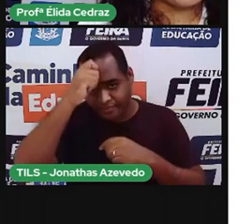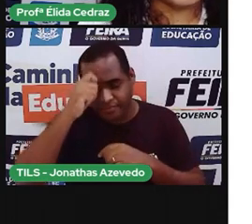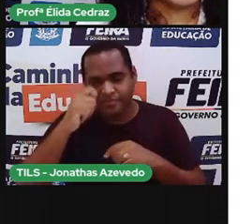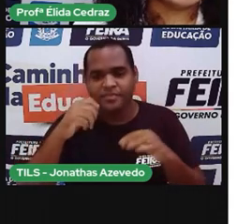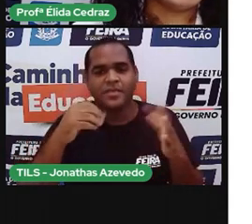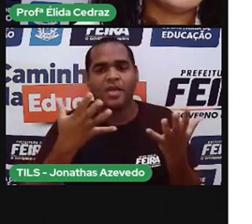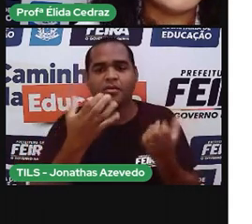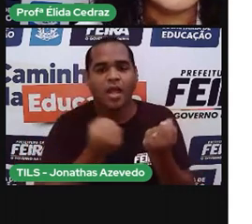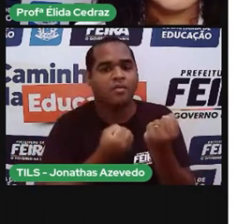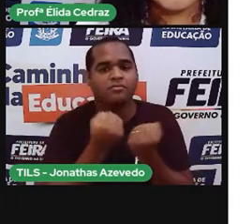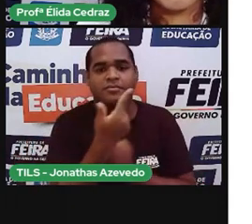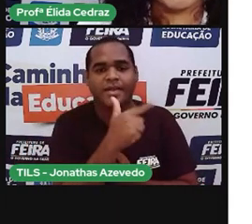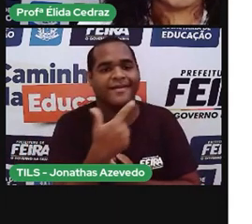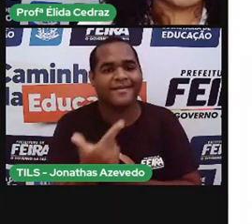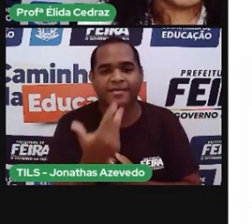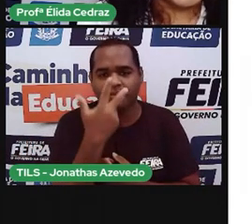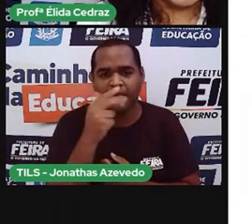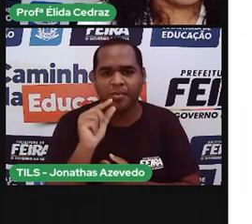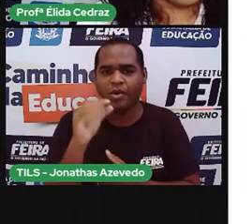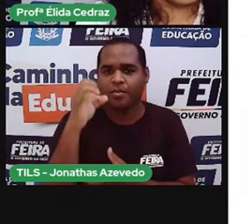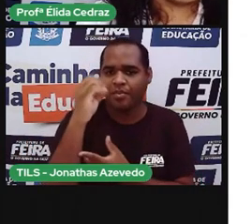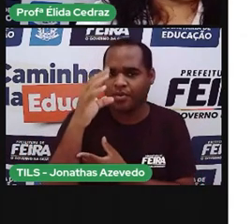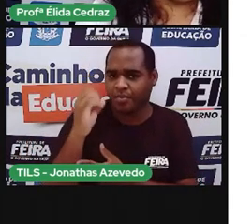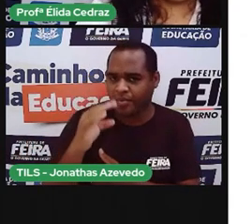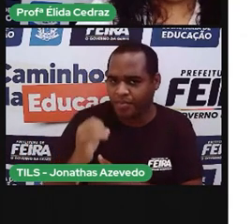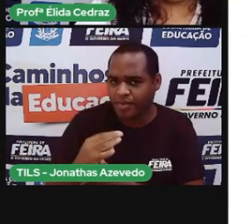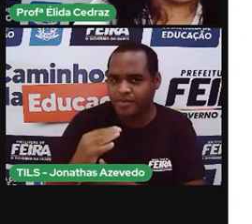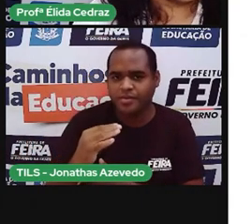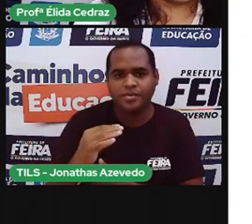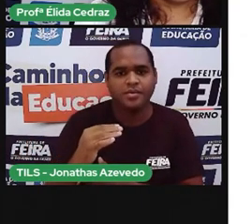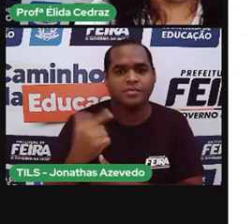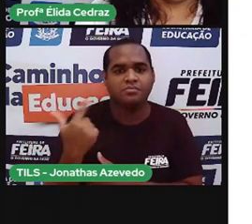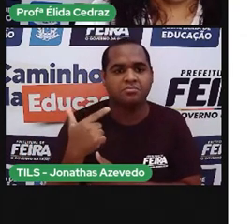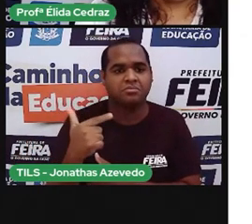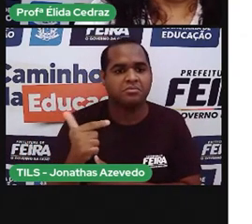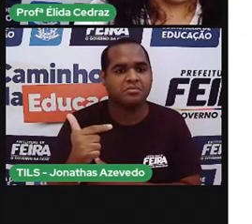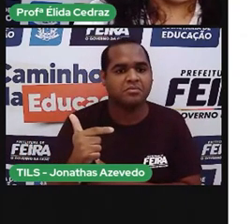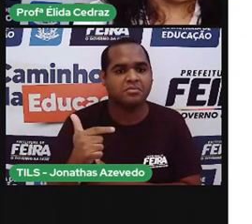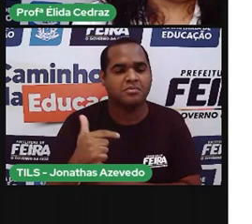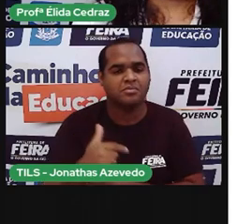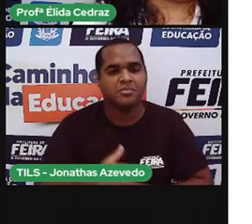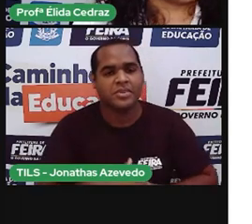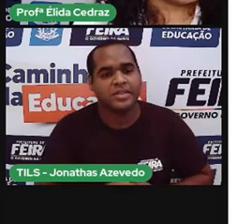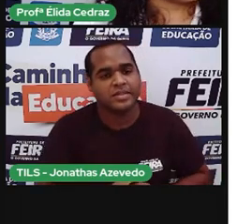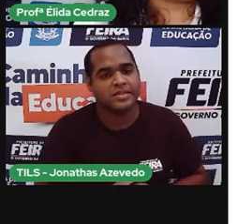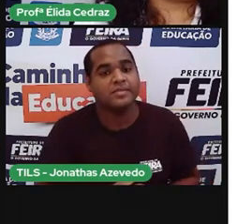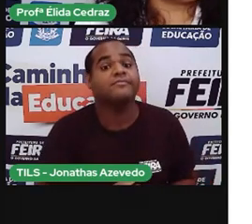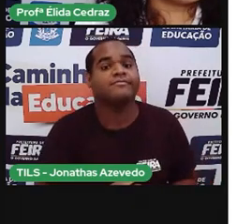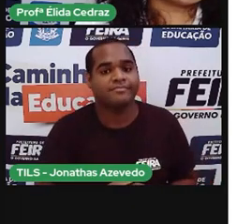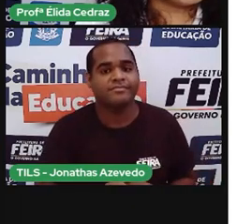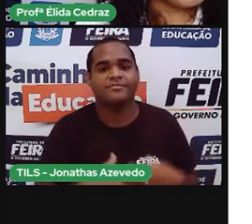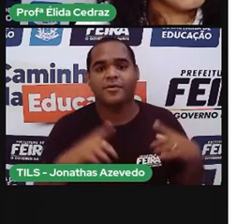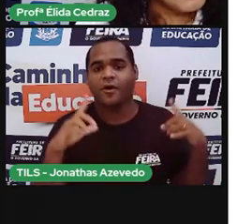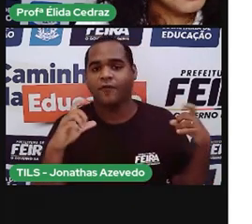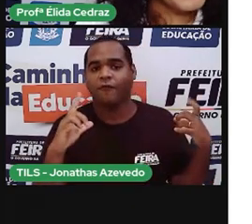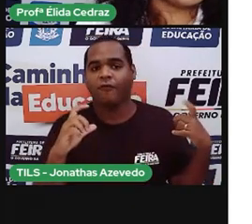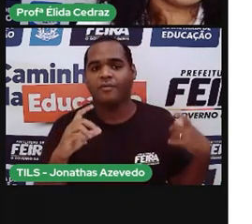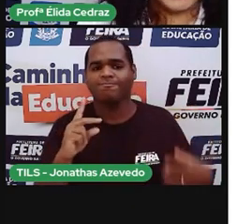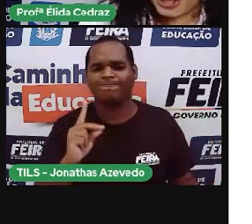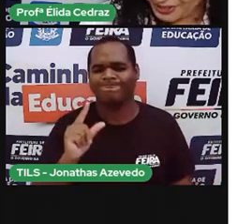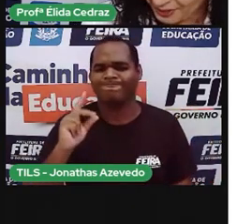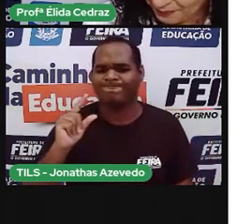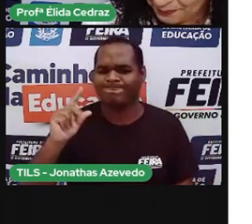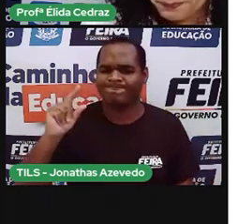pela rua. Nem semáforo você olha, você não vê aí, ó. Essa foto é uma foto